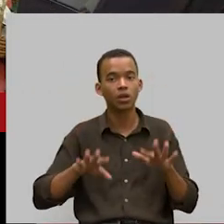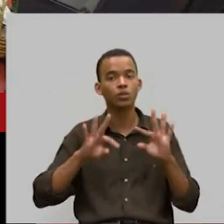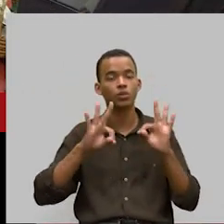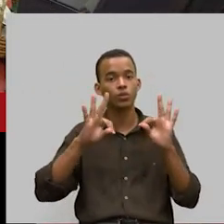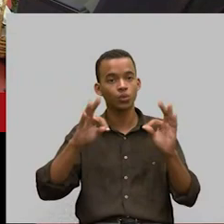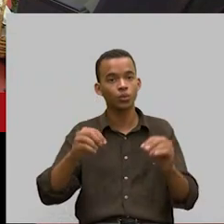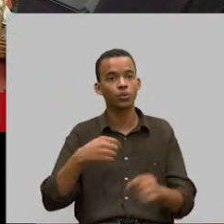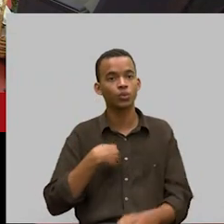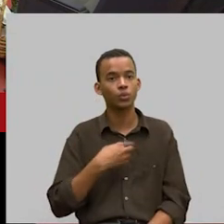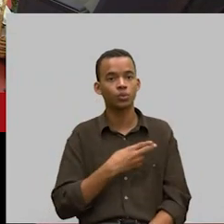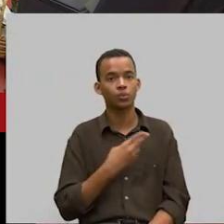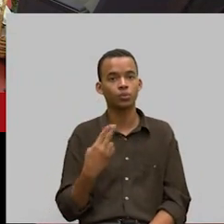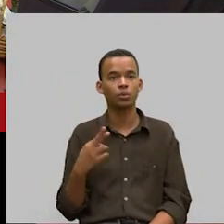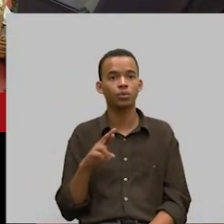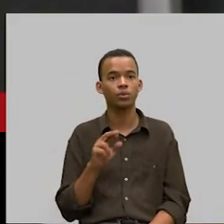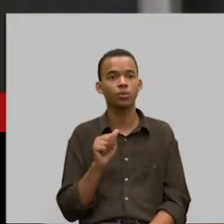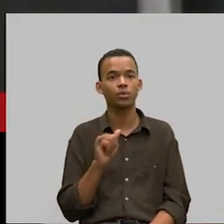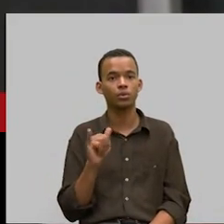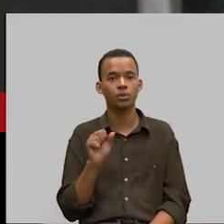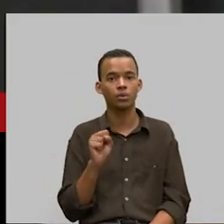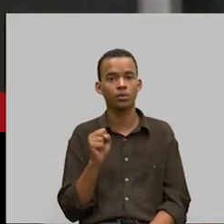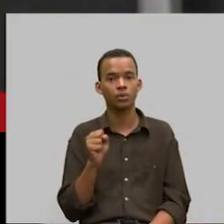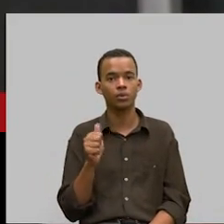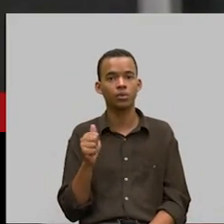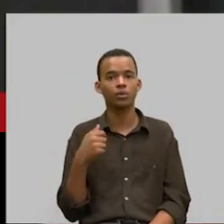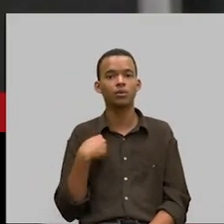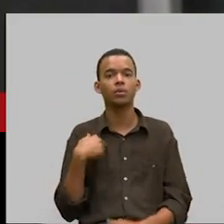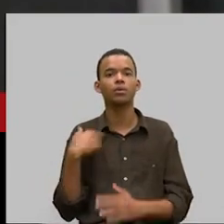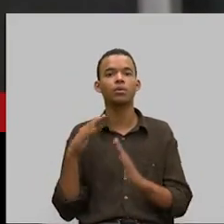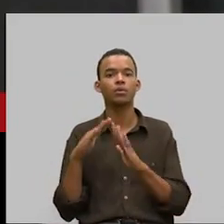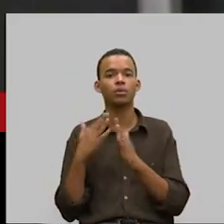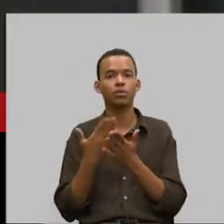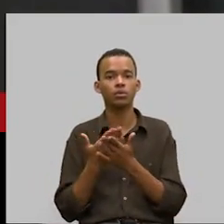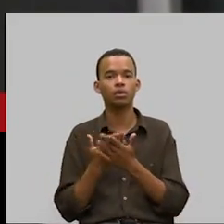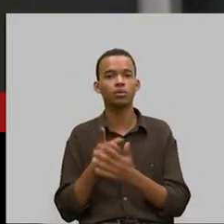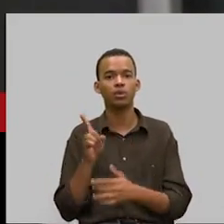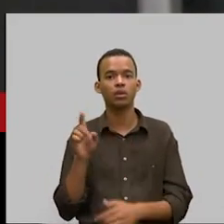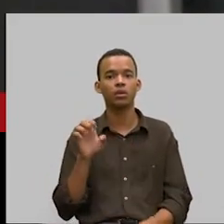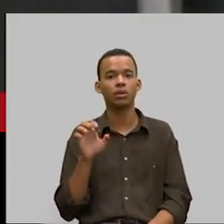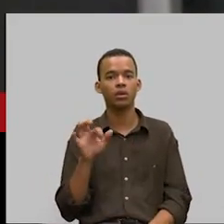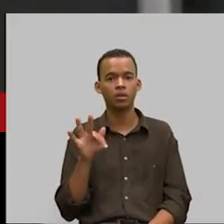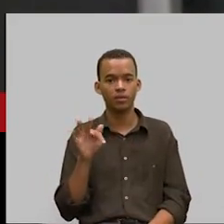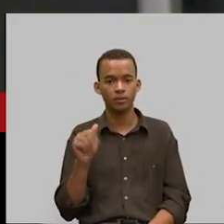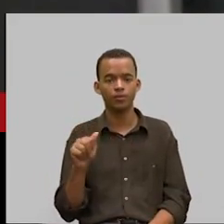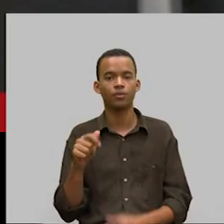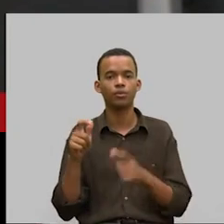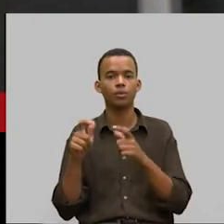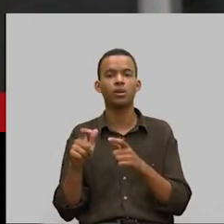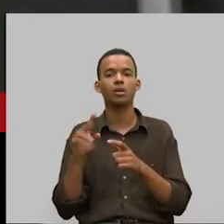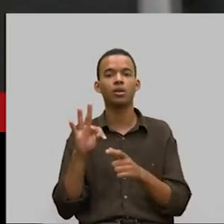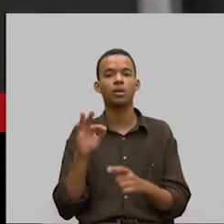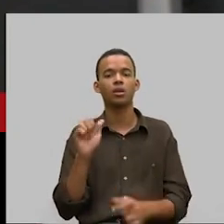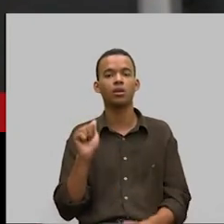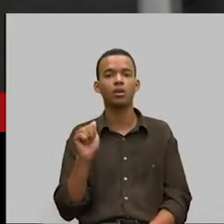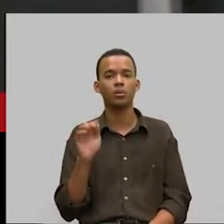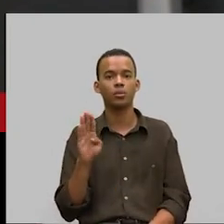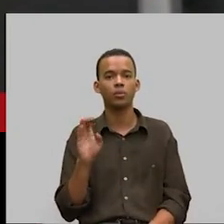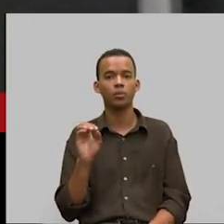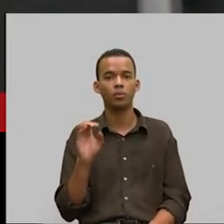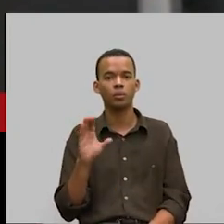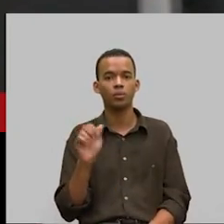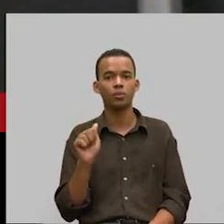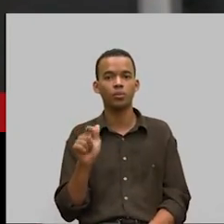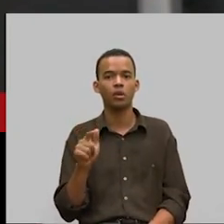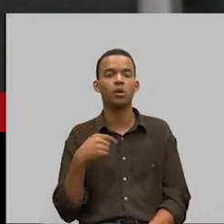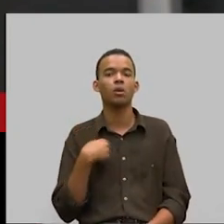Raísa Ferreira Rodrigues Sou estudante da escola família agrícola Tabocal de São Francisco estou no segundo ano do ensino